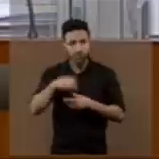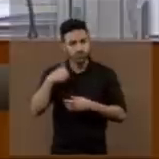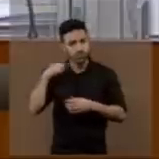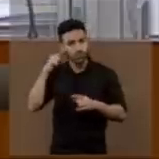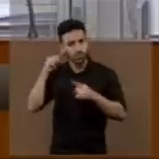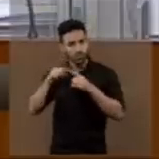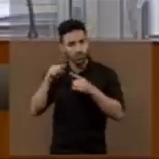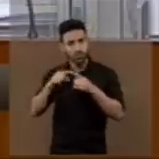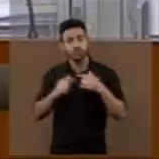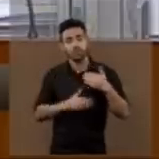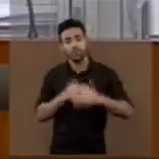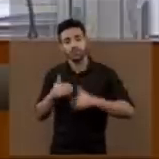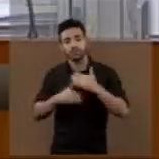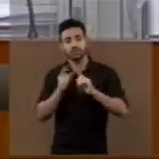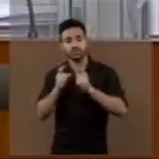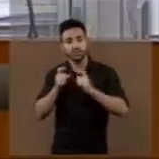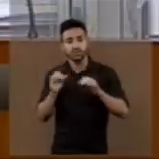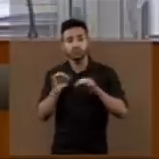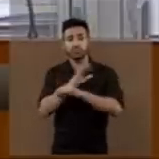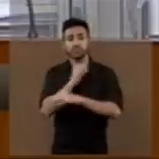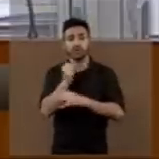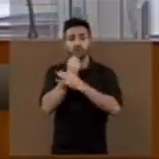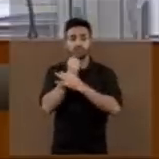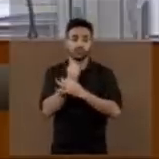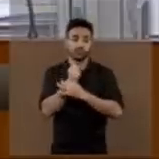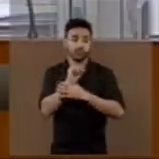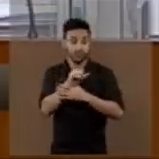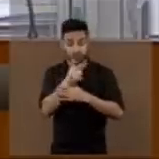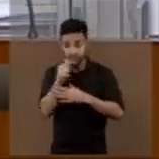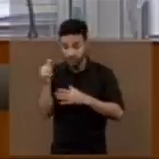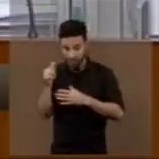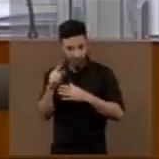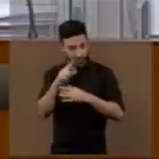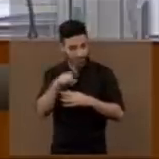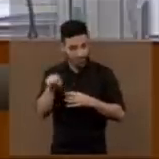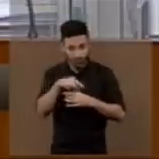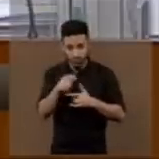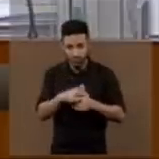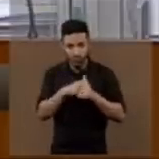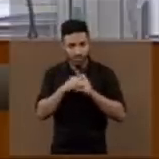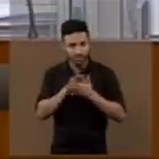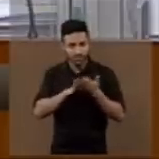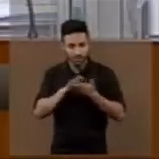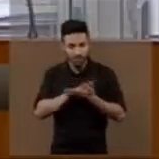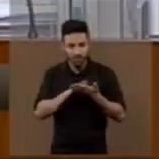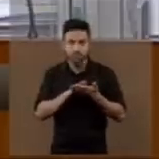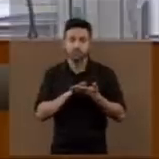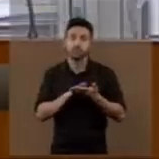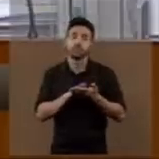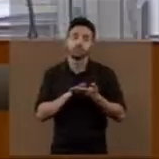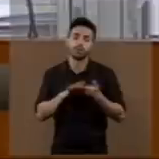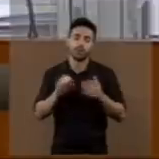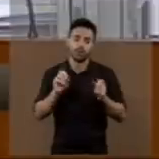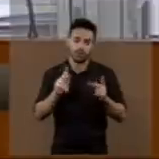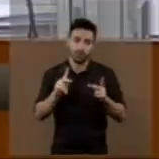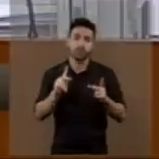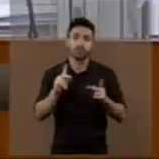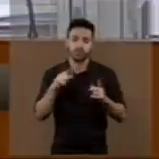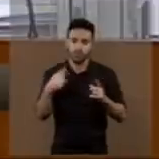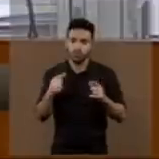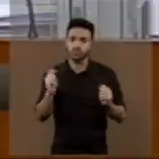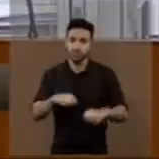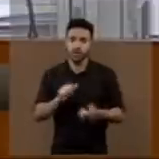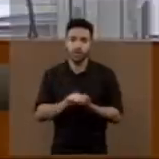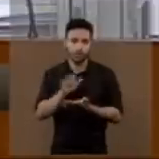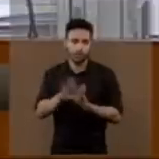processo administrativo está garantido. Se não tivesse efeito suspensivo, pudesse fazer a cassação sumária, aí teria a sanção. Mas